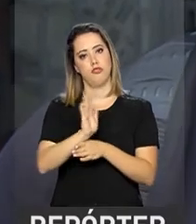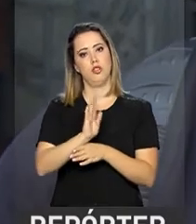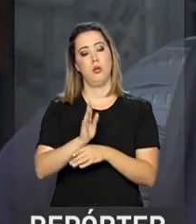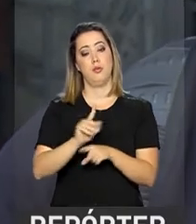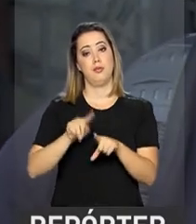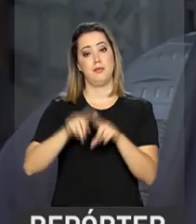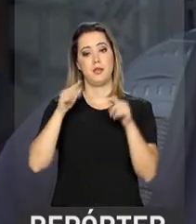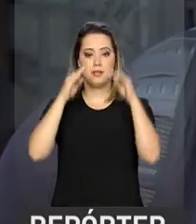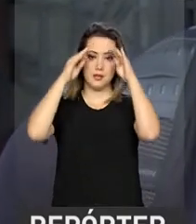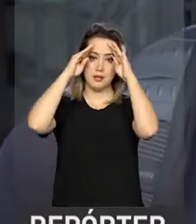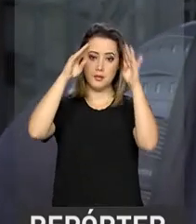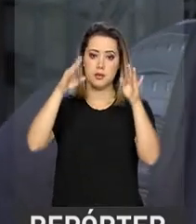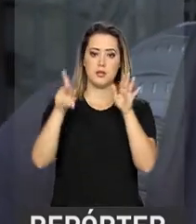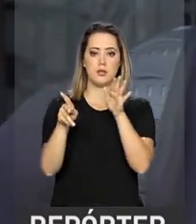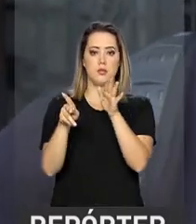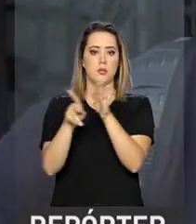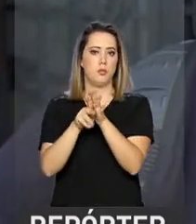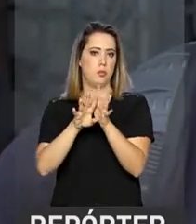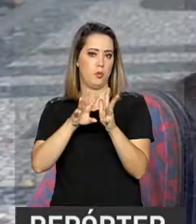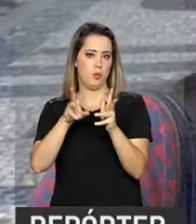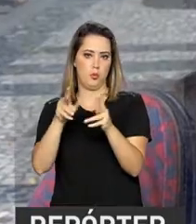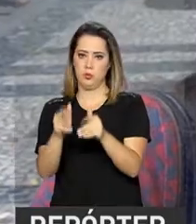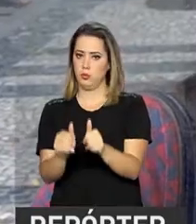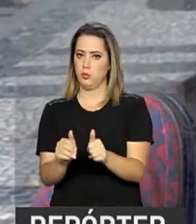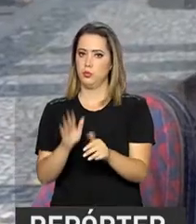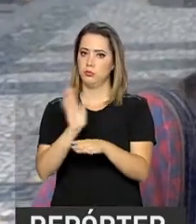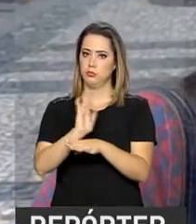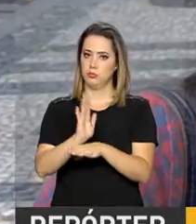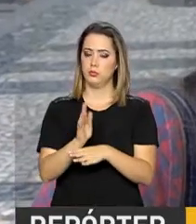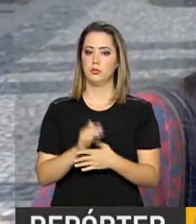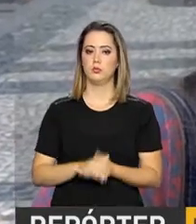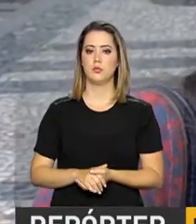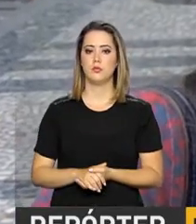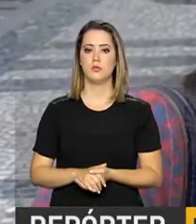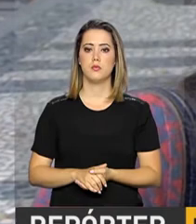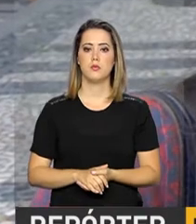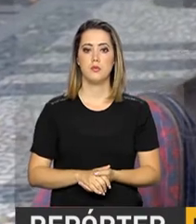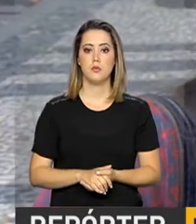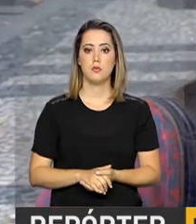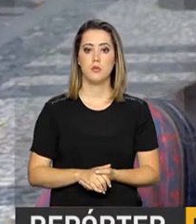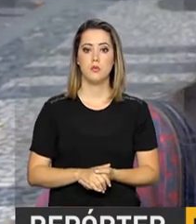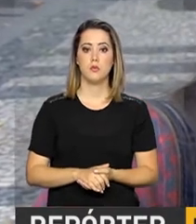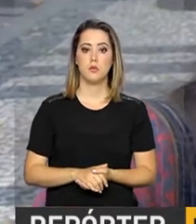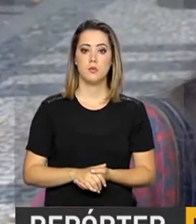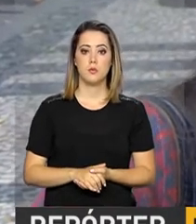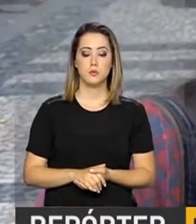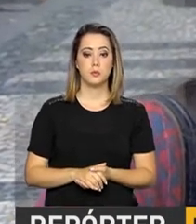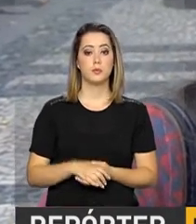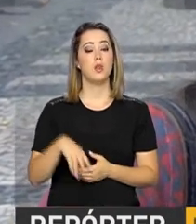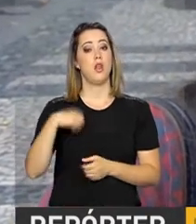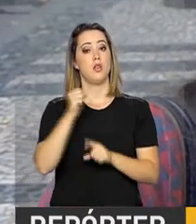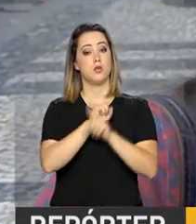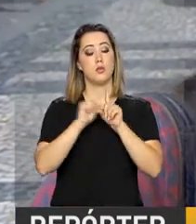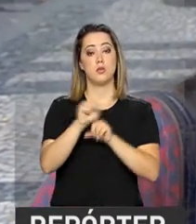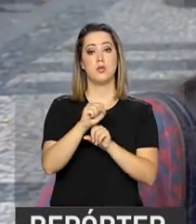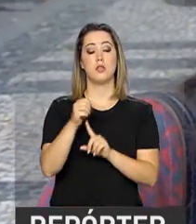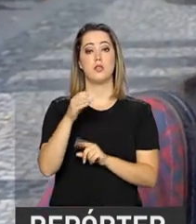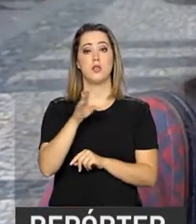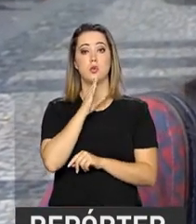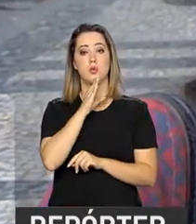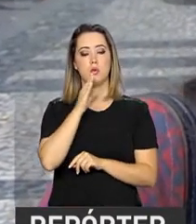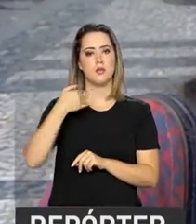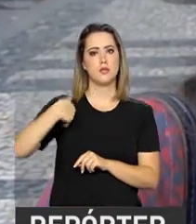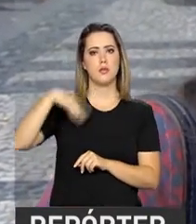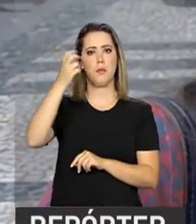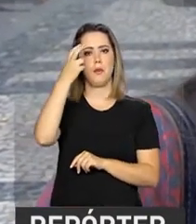que respeitando o espaço da produção internacional também, né? Até para a sociedade conhecer mais a cultura brasileira, né? Ver que a gente